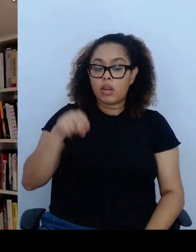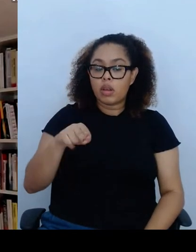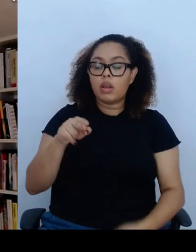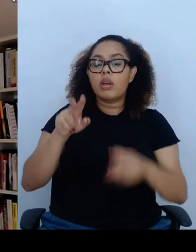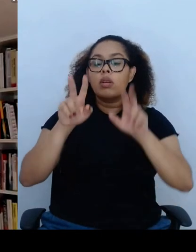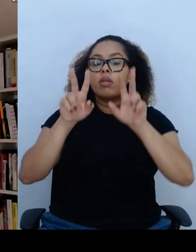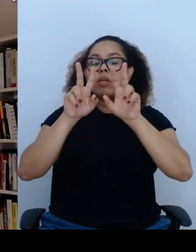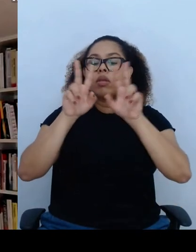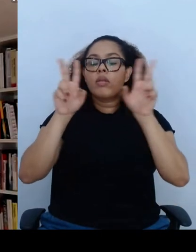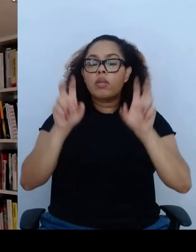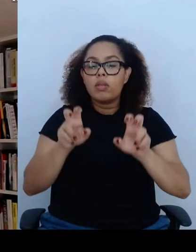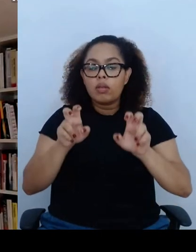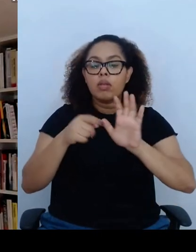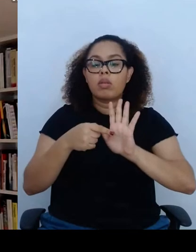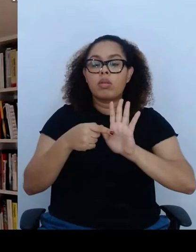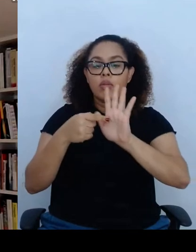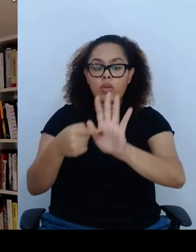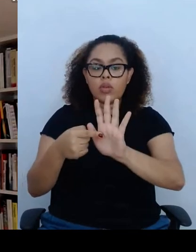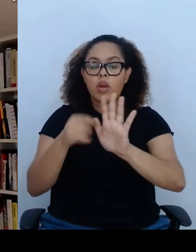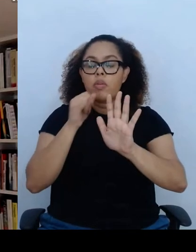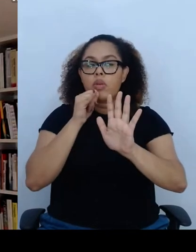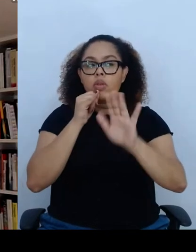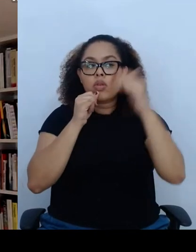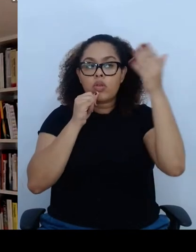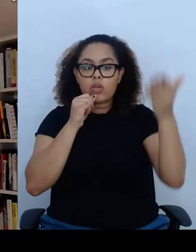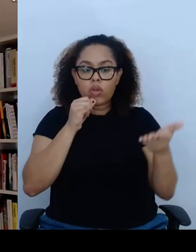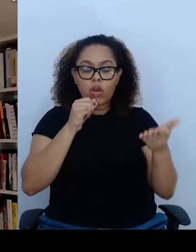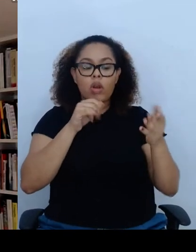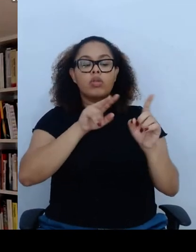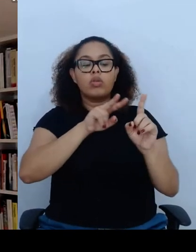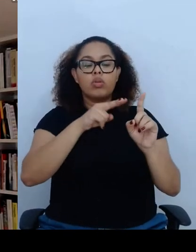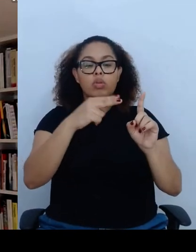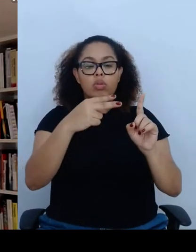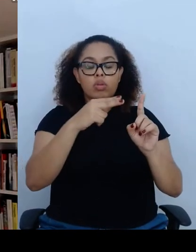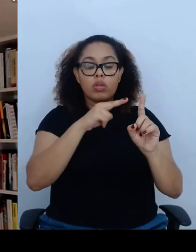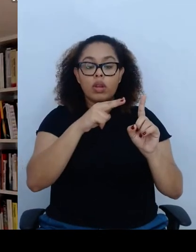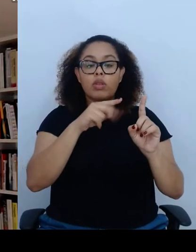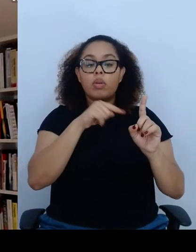representações do outro do indígena do exótico né